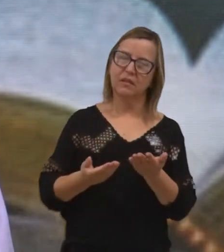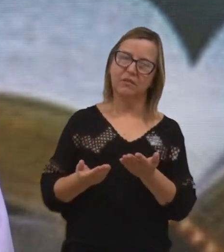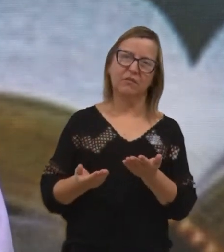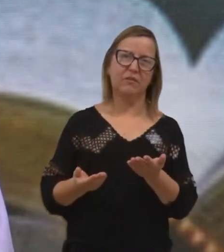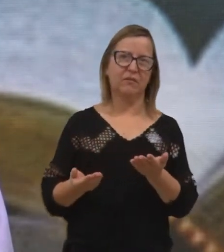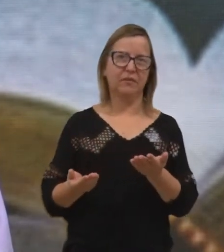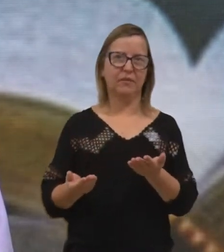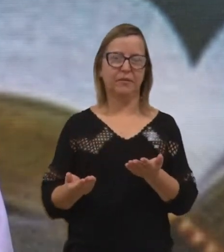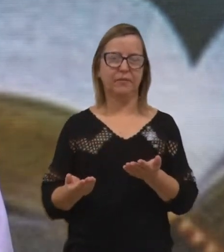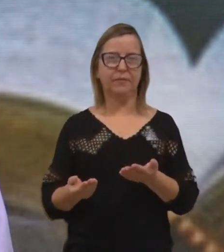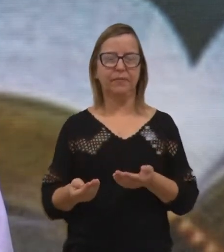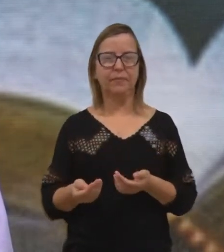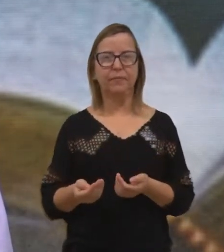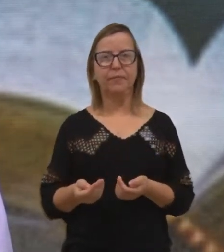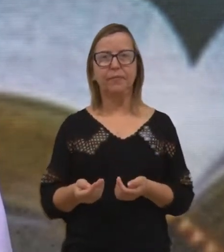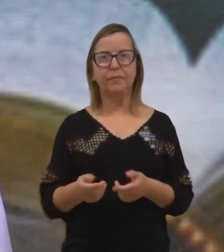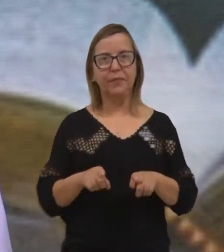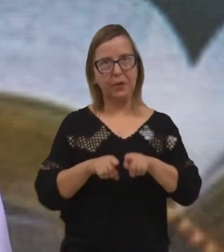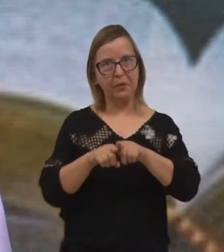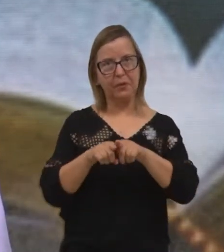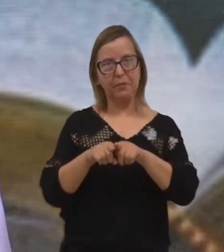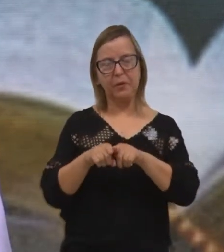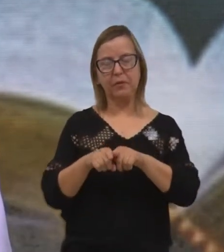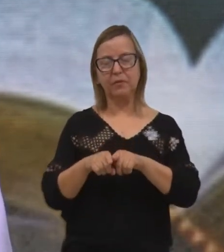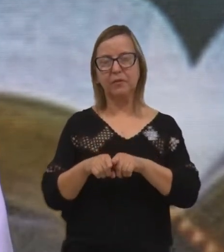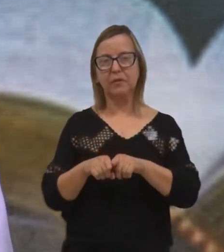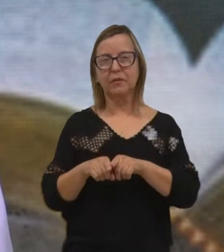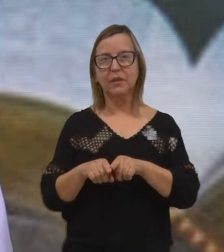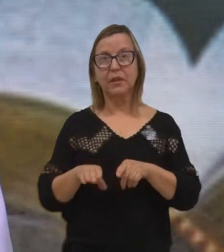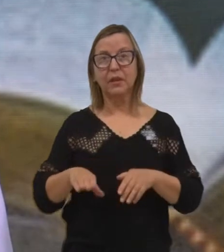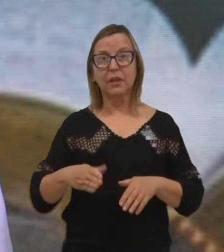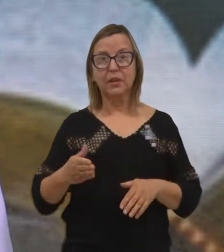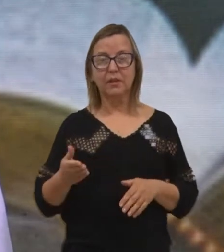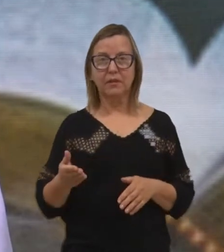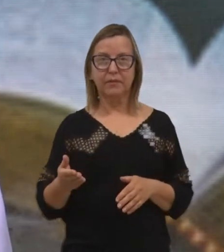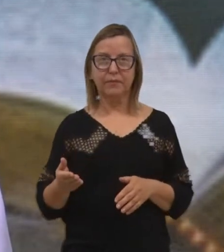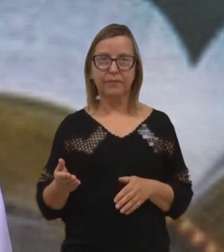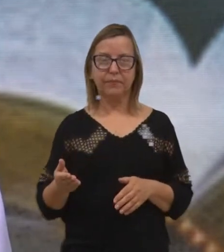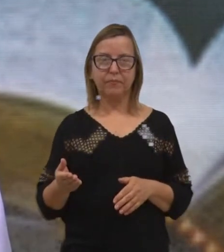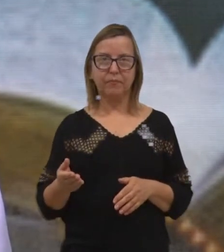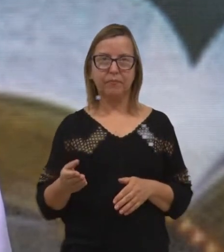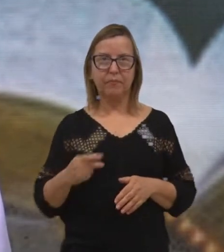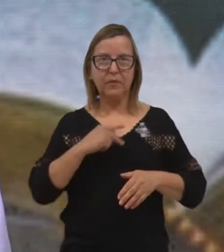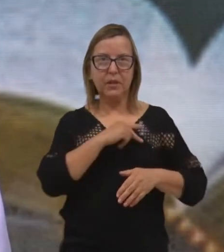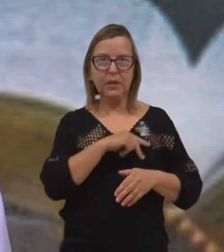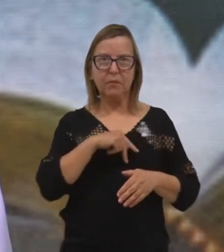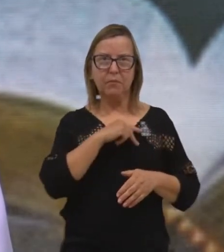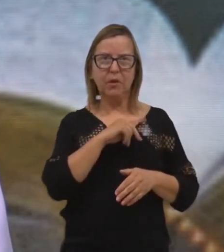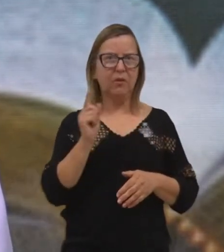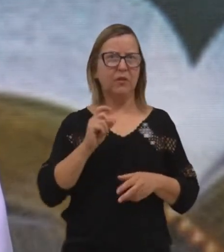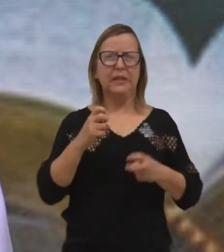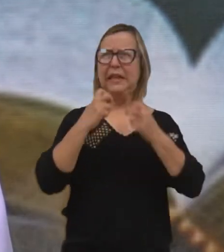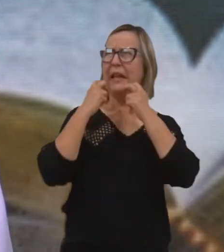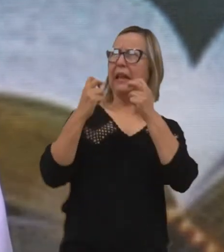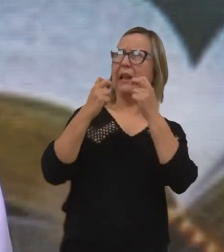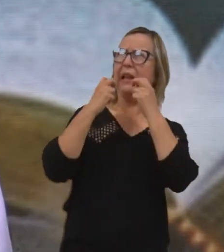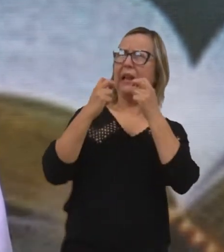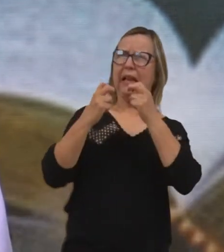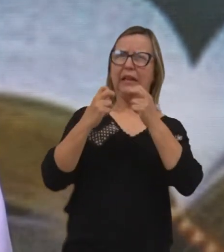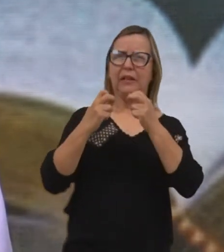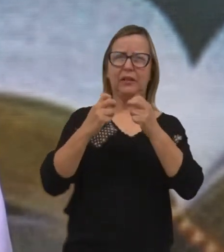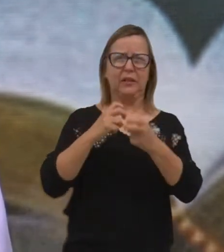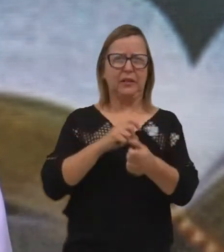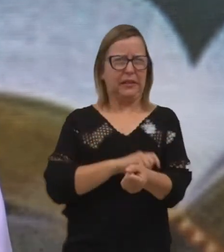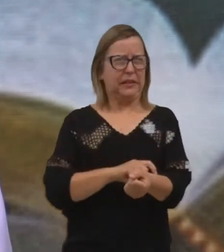de servir aos irmãos. Então, ao invés de Paulo gritar uma palavra dizendo